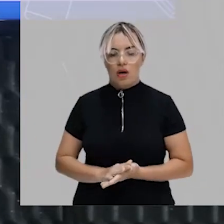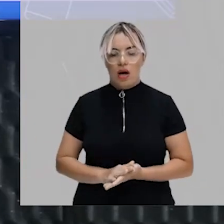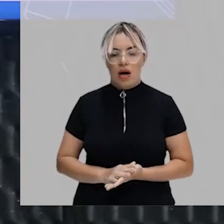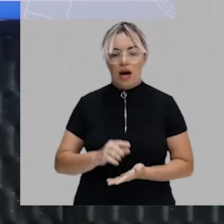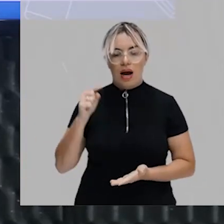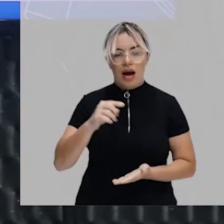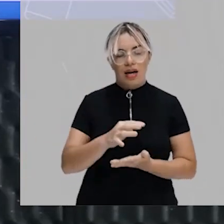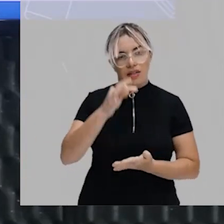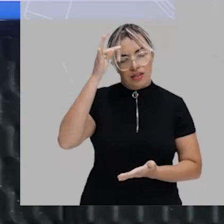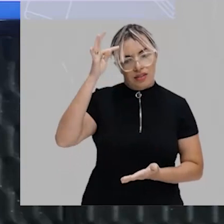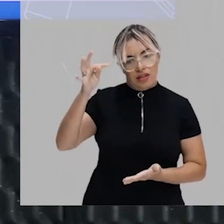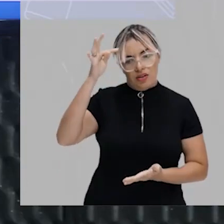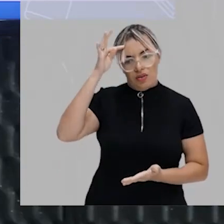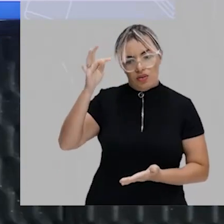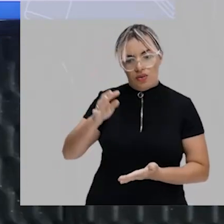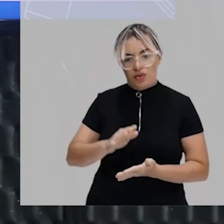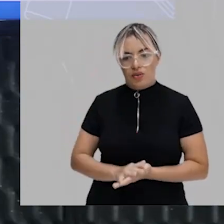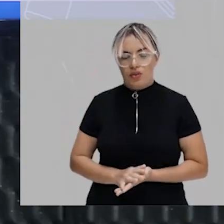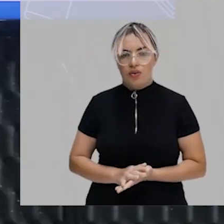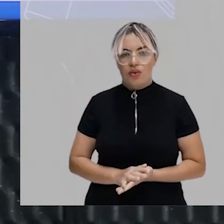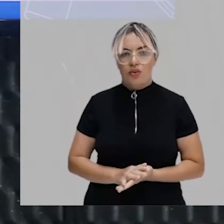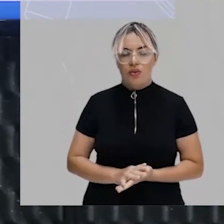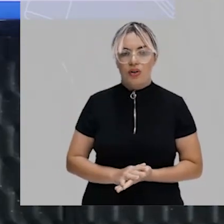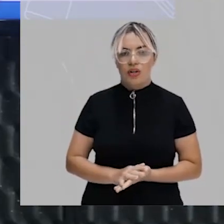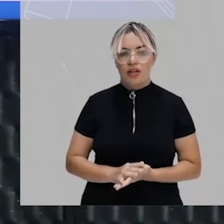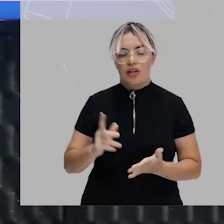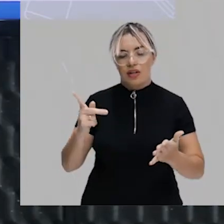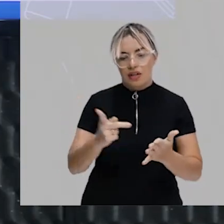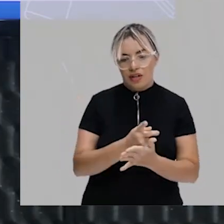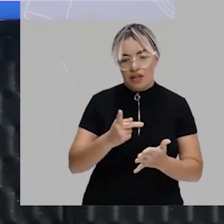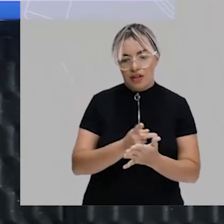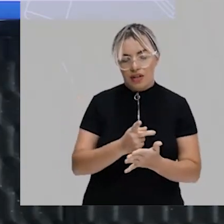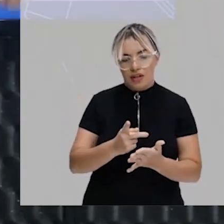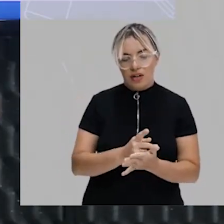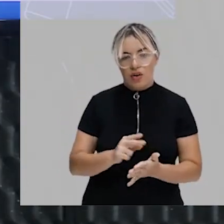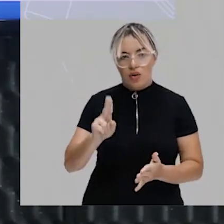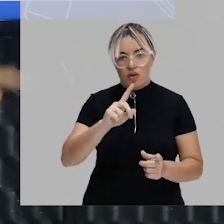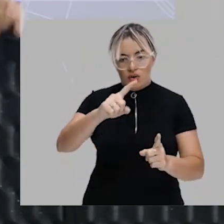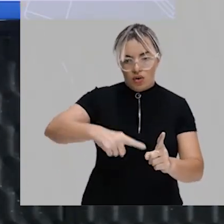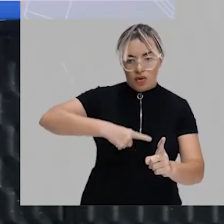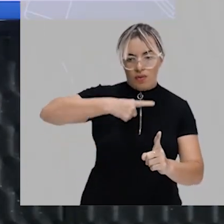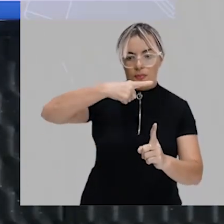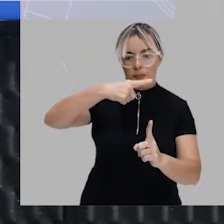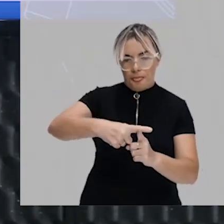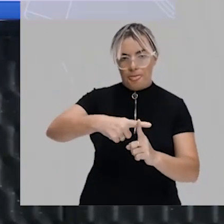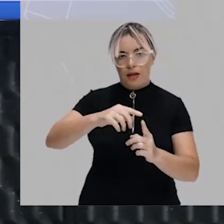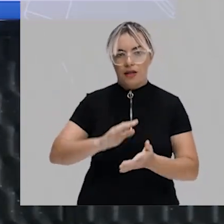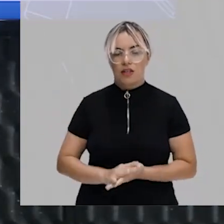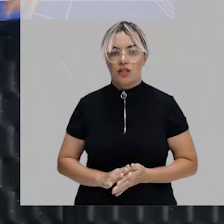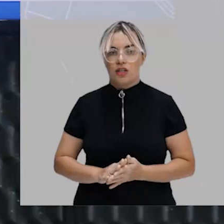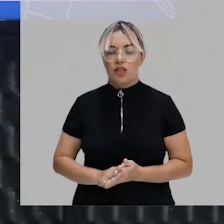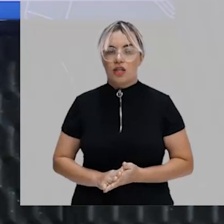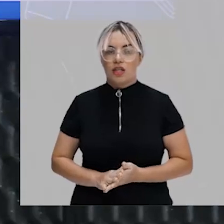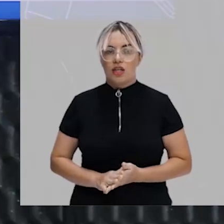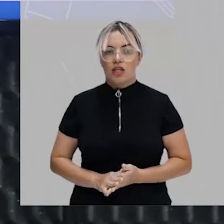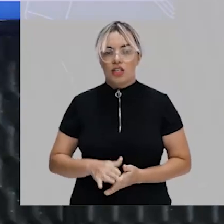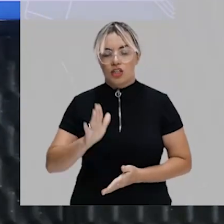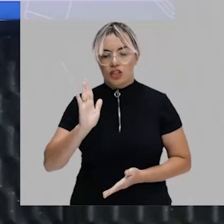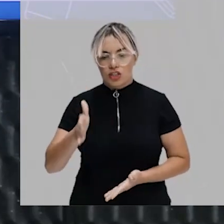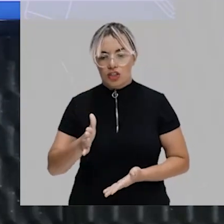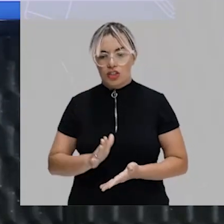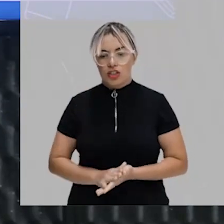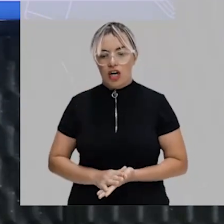positivo. E a afirmação que não foi derrubada por Louis Pastel, tá, vai ficar marcada com um sinalzinho aqui de